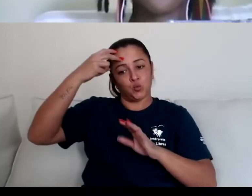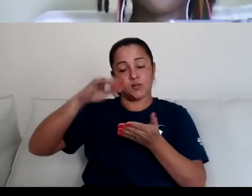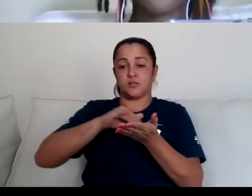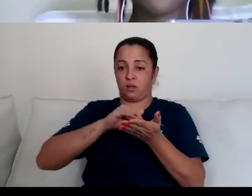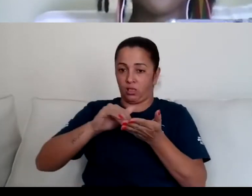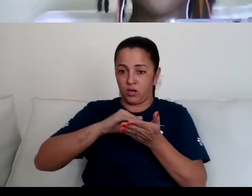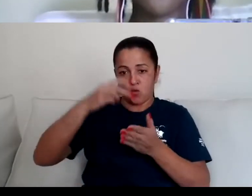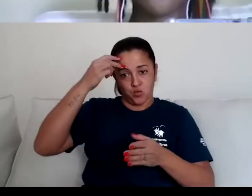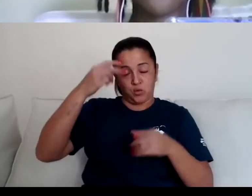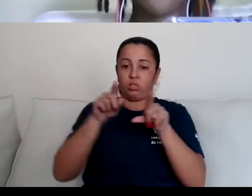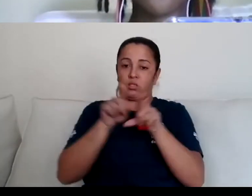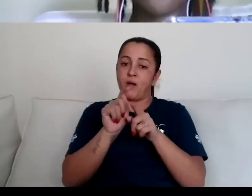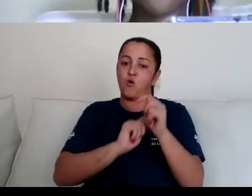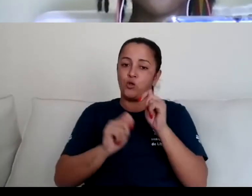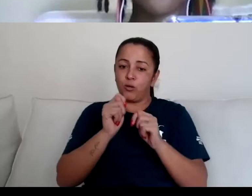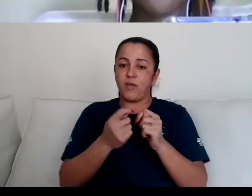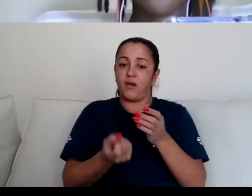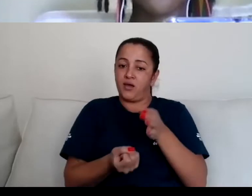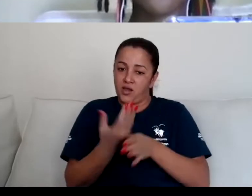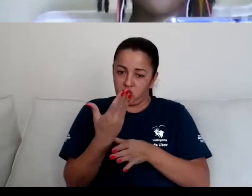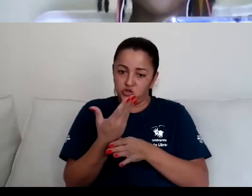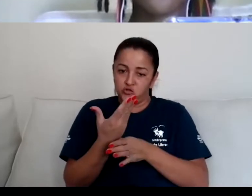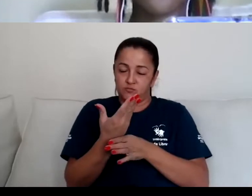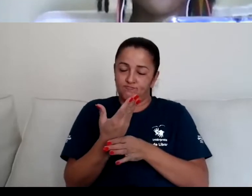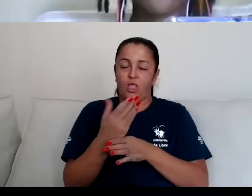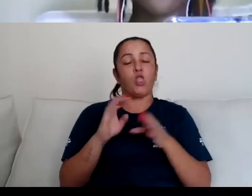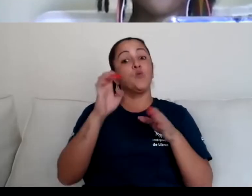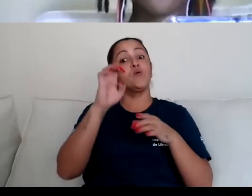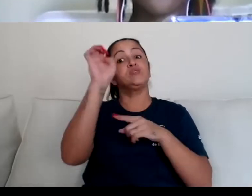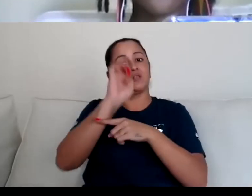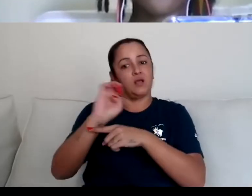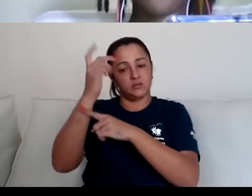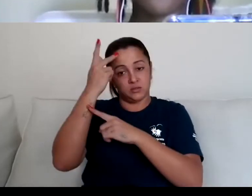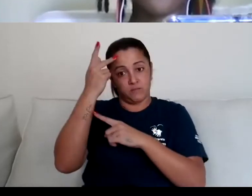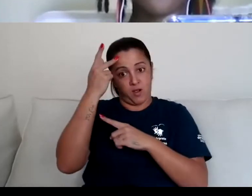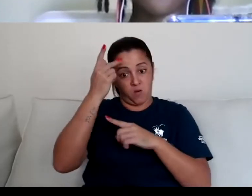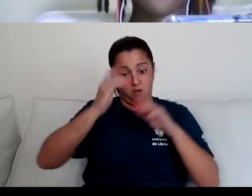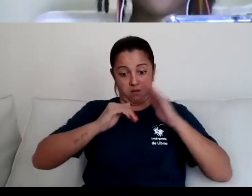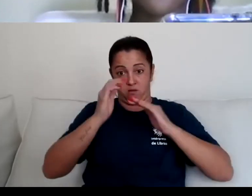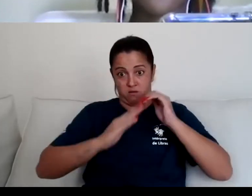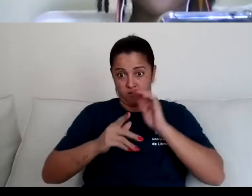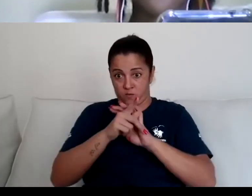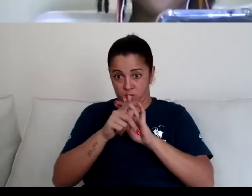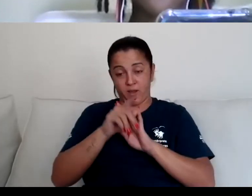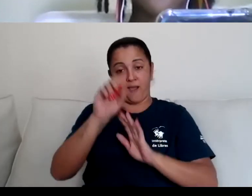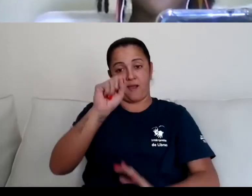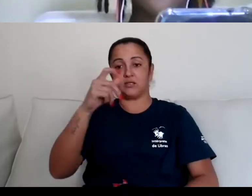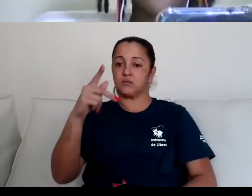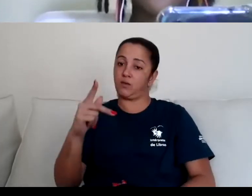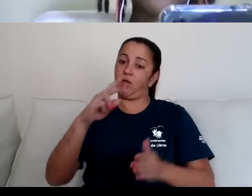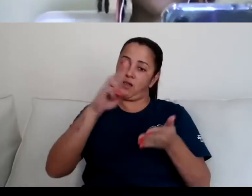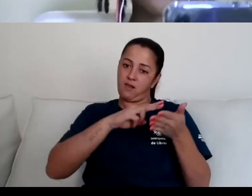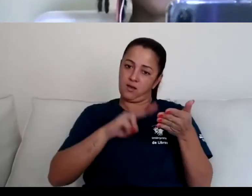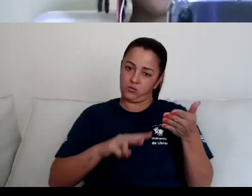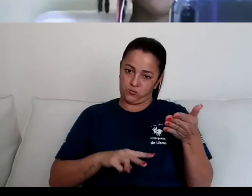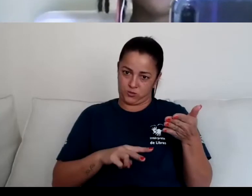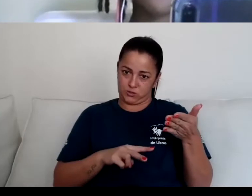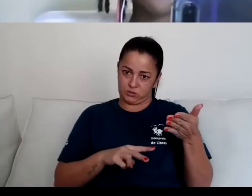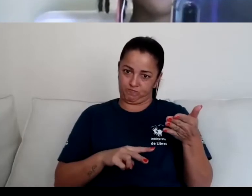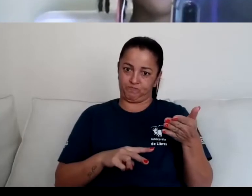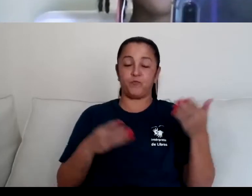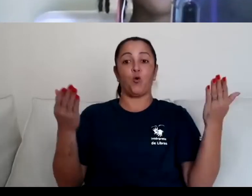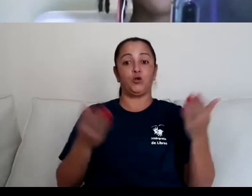Economia Criativa do Estado de São Paulo, gerido pela SP Leituras. Para este